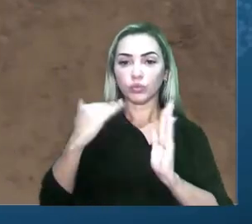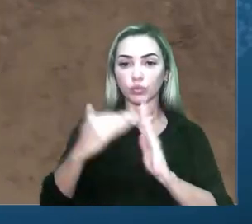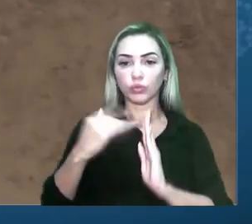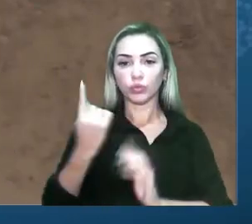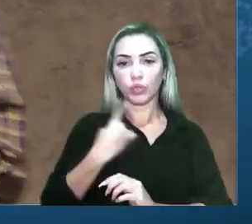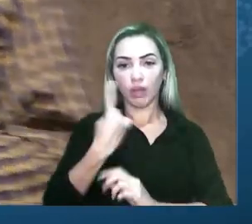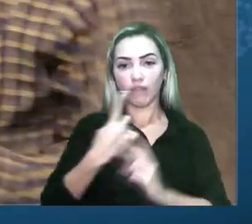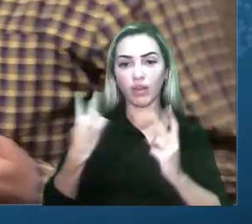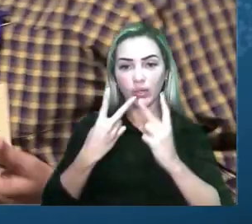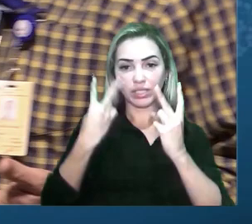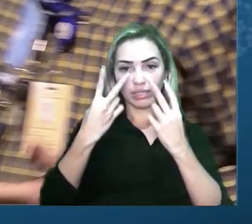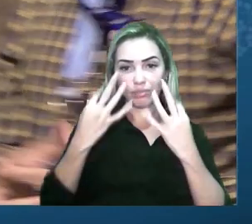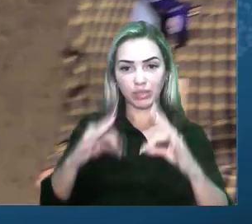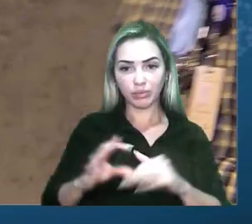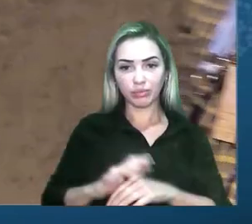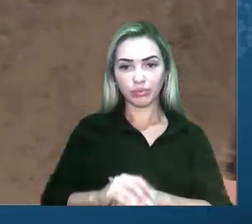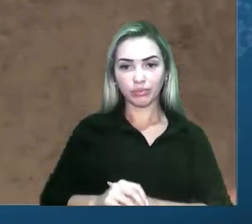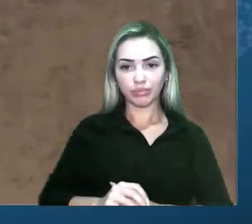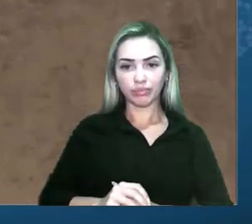demais.